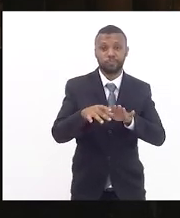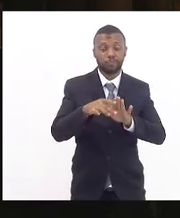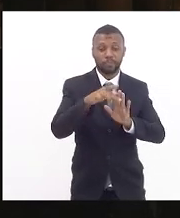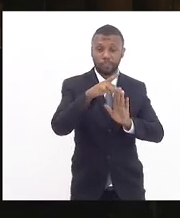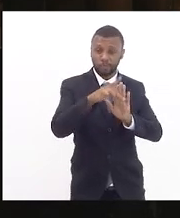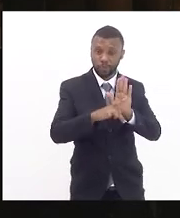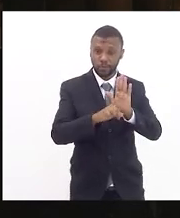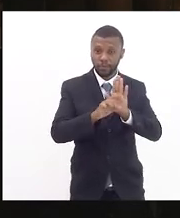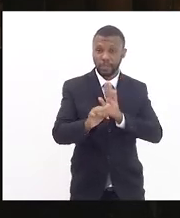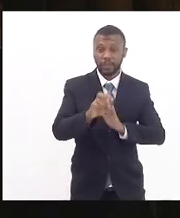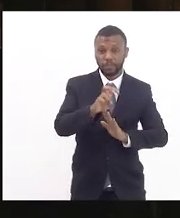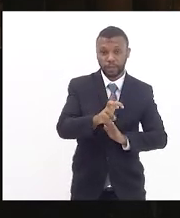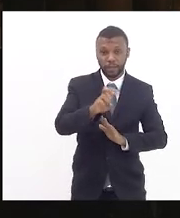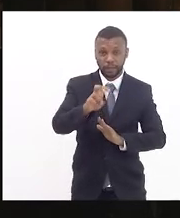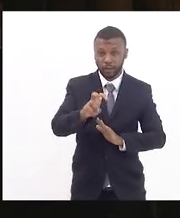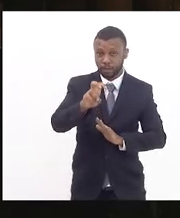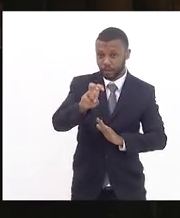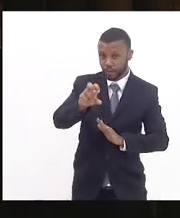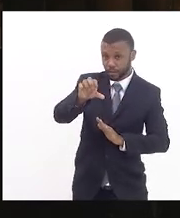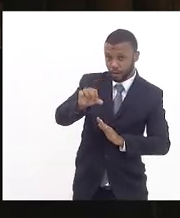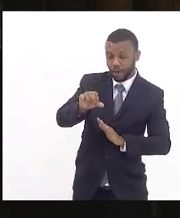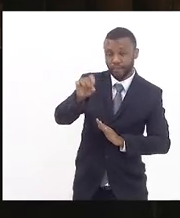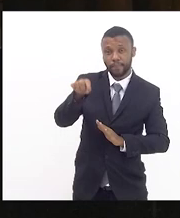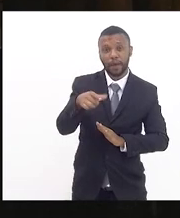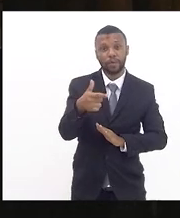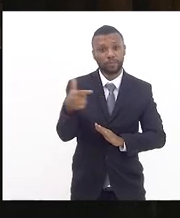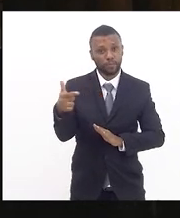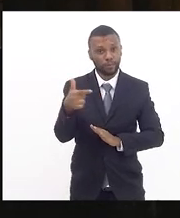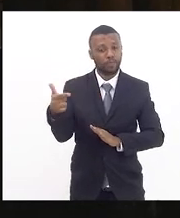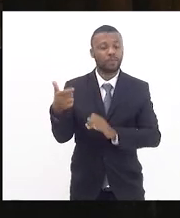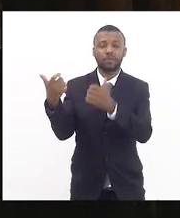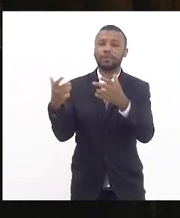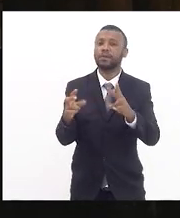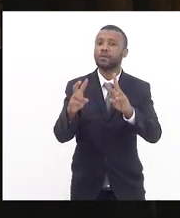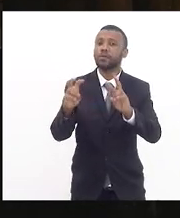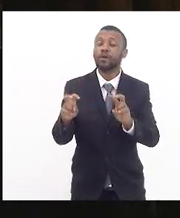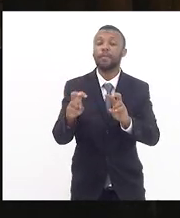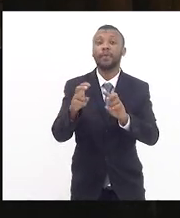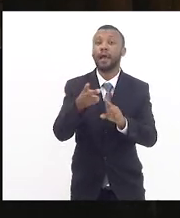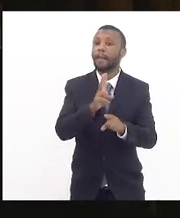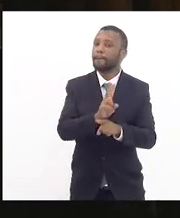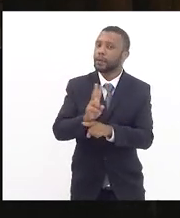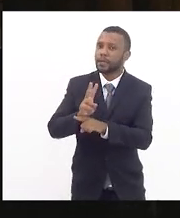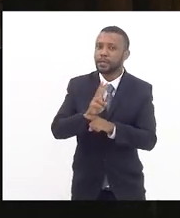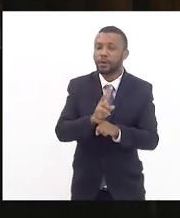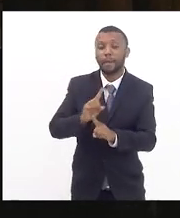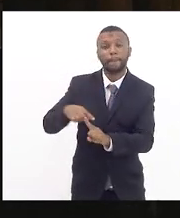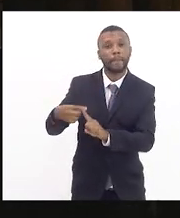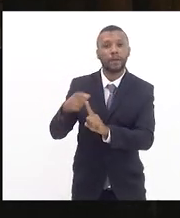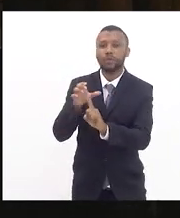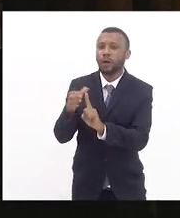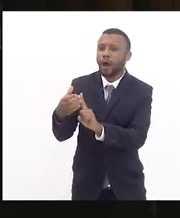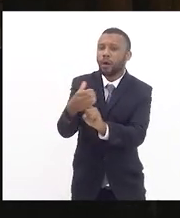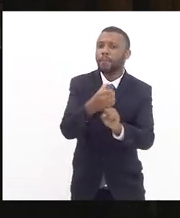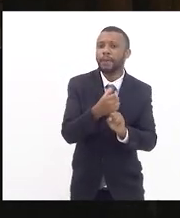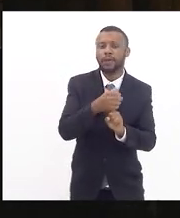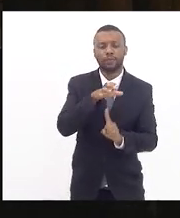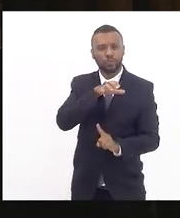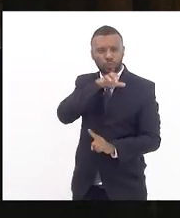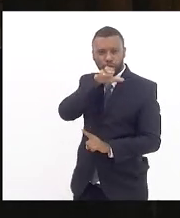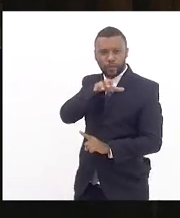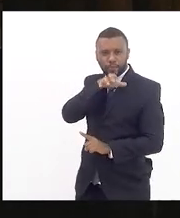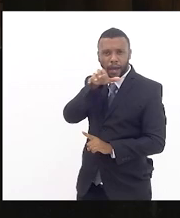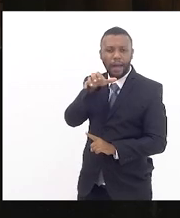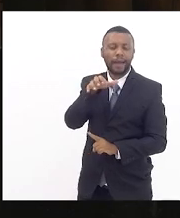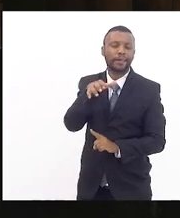55-59 de 2022, que fala sobre a proteção e o acolhimento aos animais desamparados. A gente sabe que existem